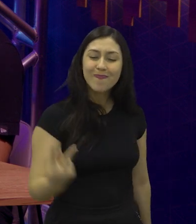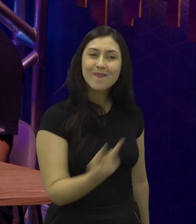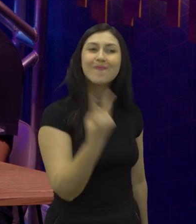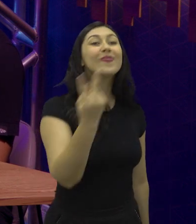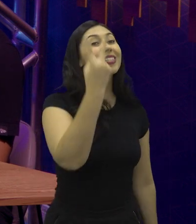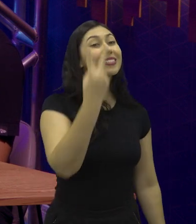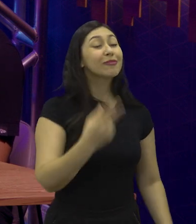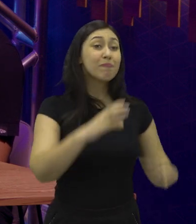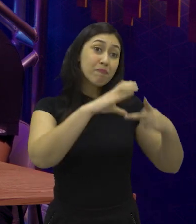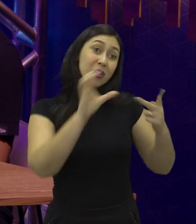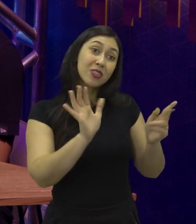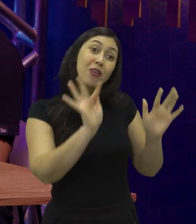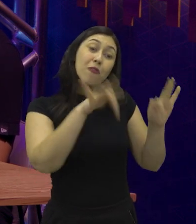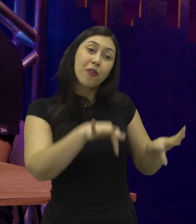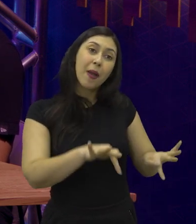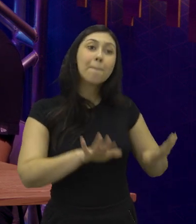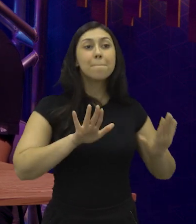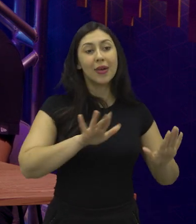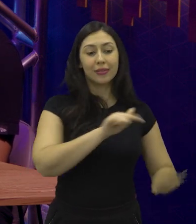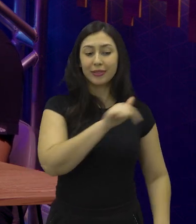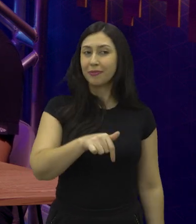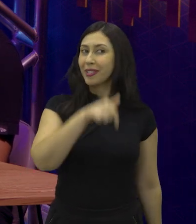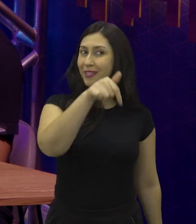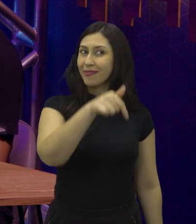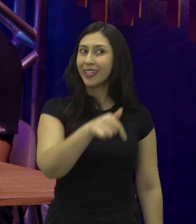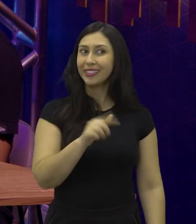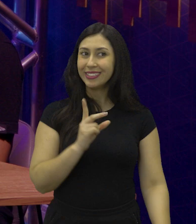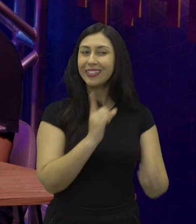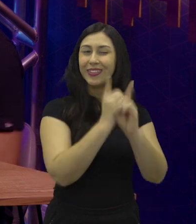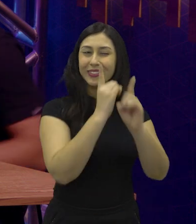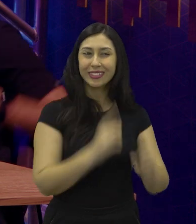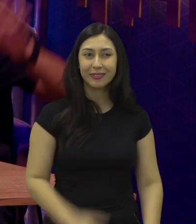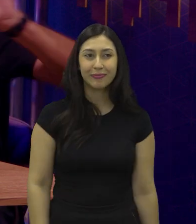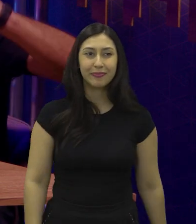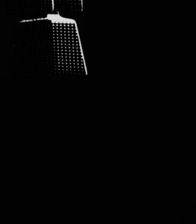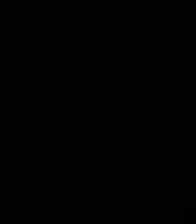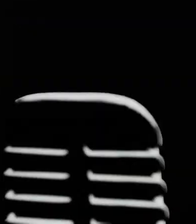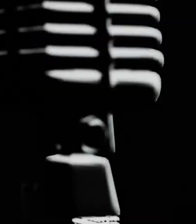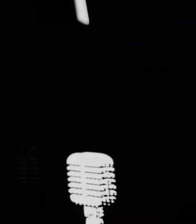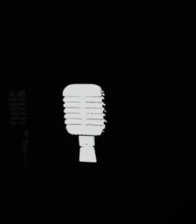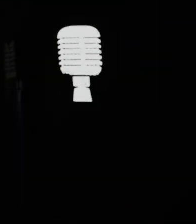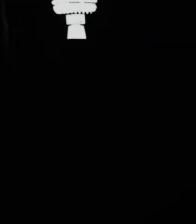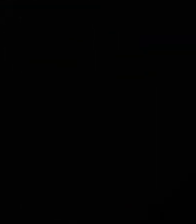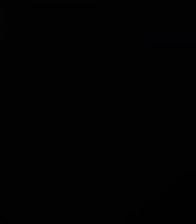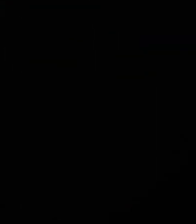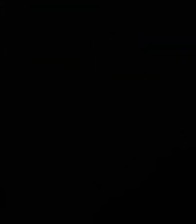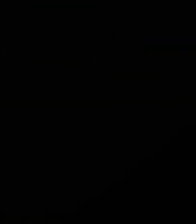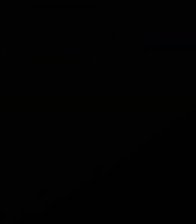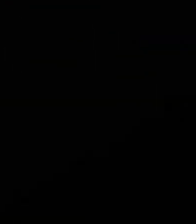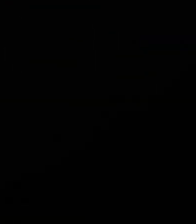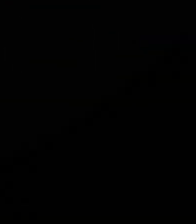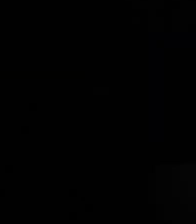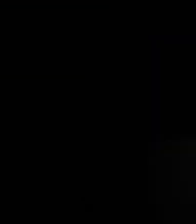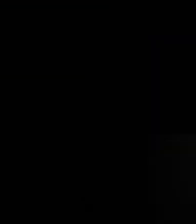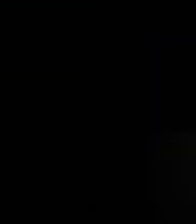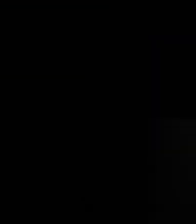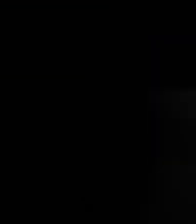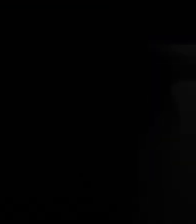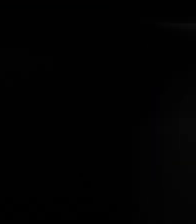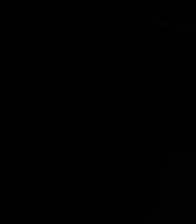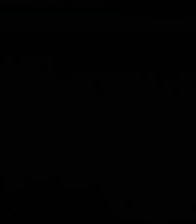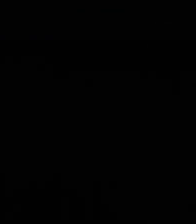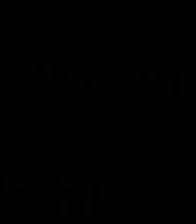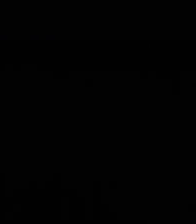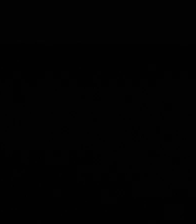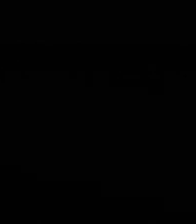vez mais valorização. Pode ser, fica por aqui, mas a gente vê vocês na próxima semana. Tchau.